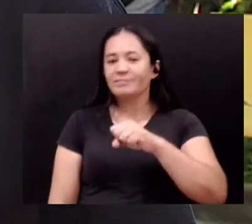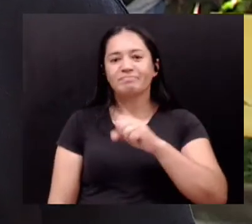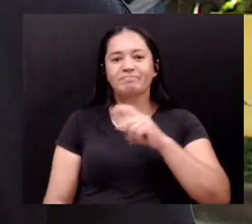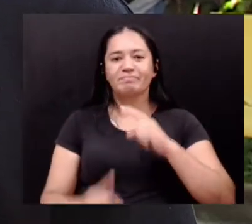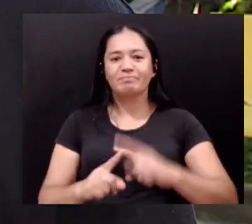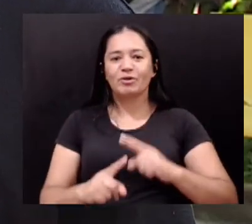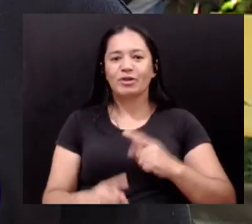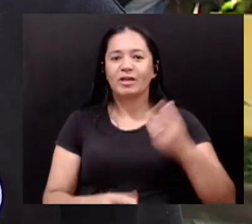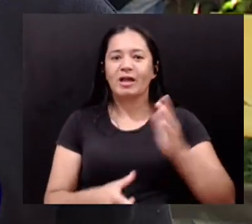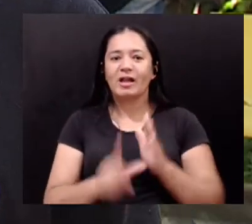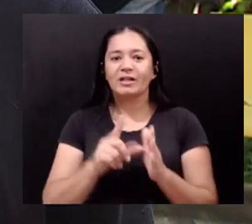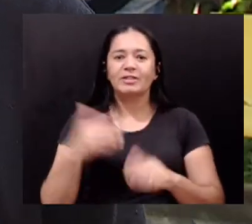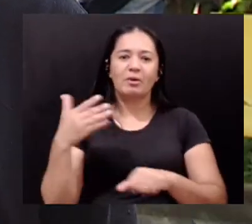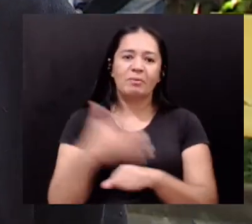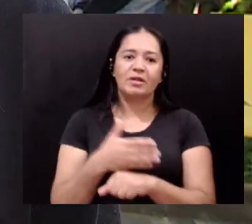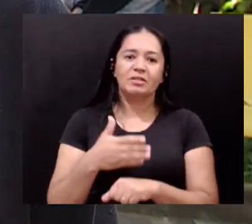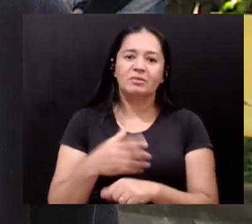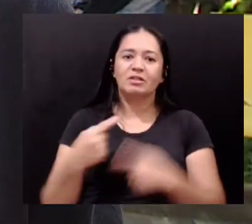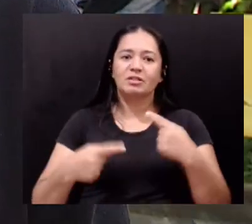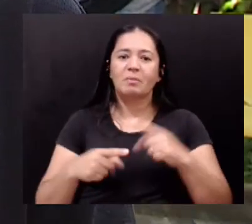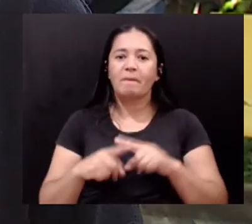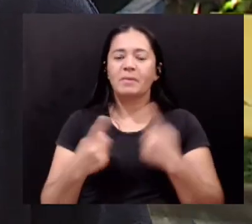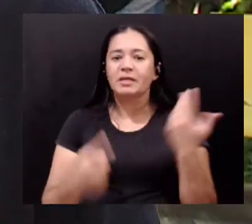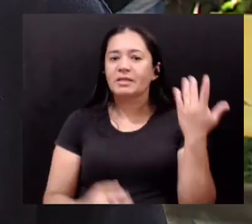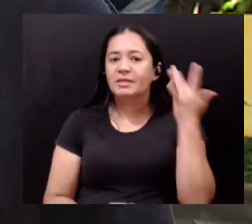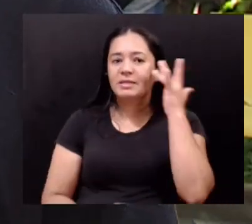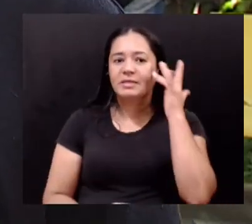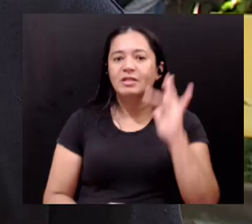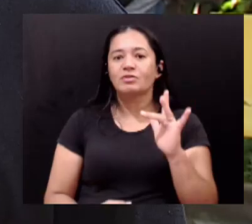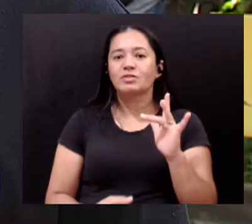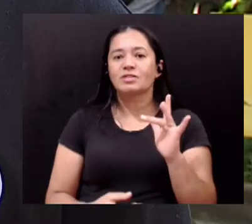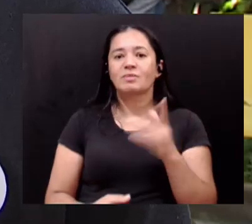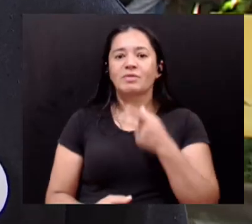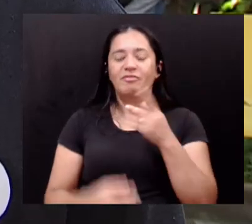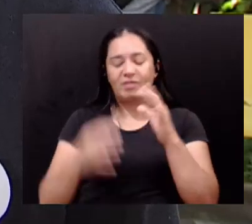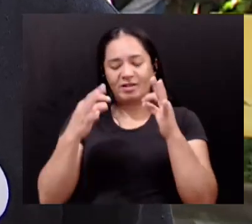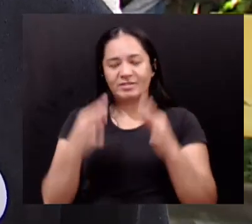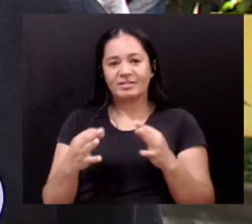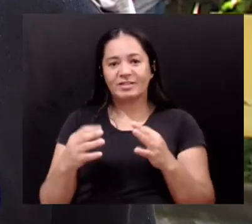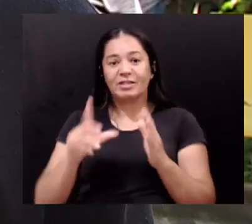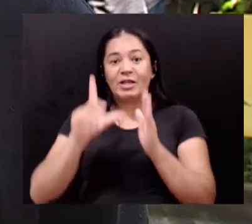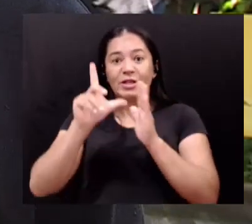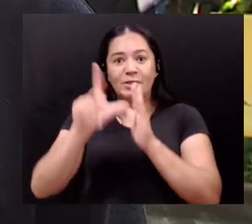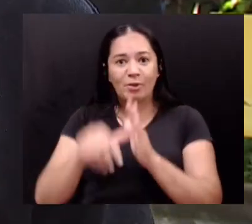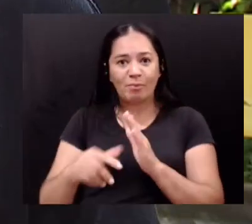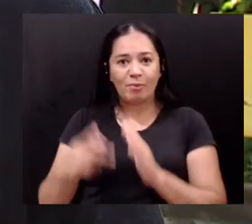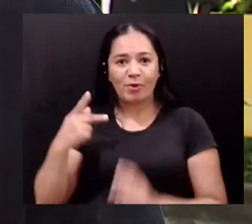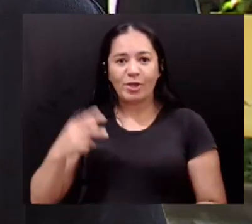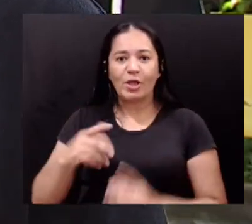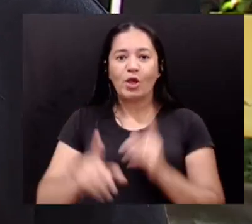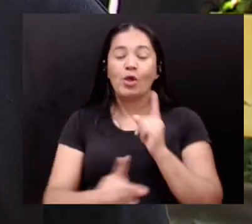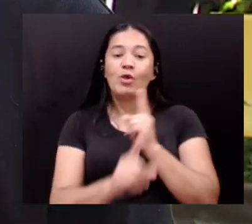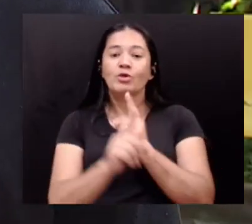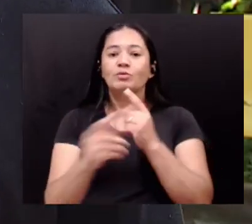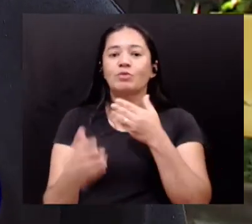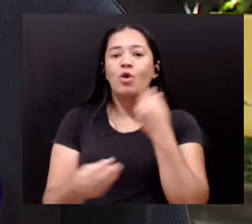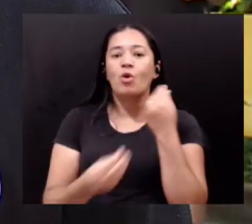bastante de debates, mas não sabia falar com as palavras corretas. Depois do parlamento, eu descobri como melhorar os meus debates e